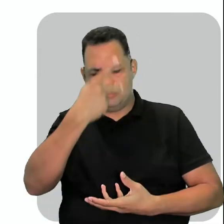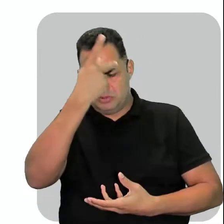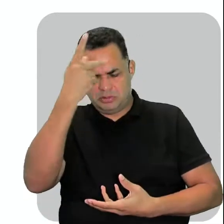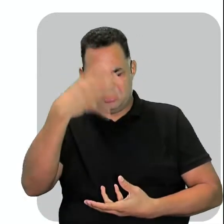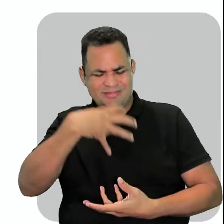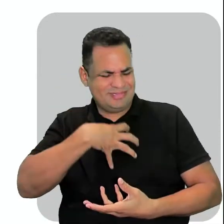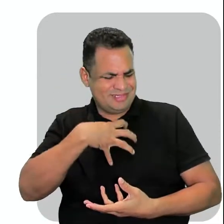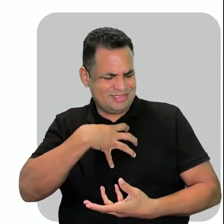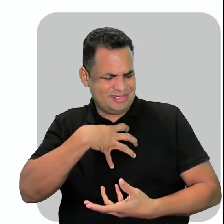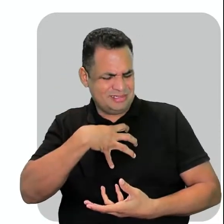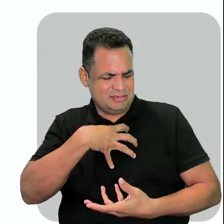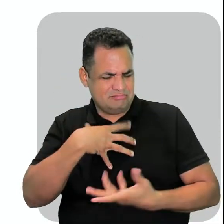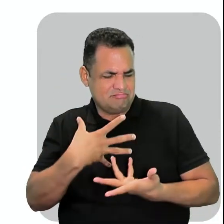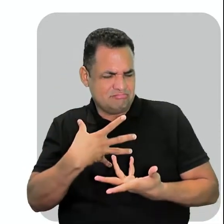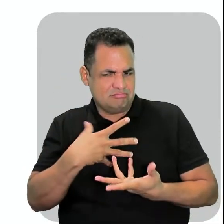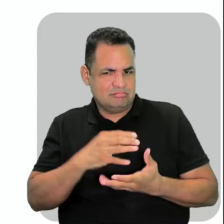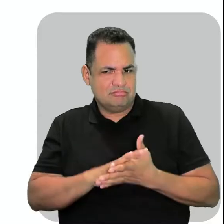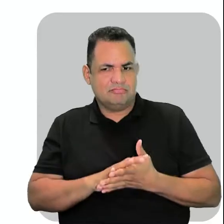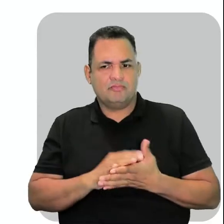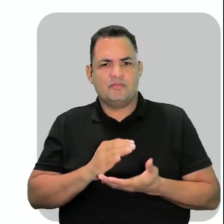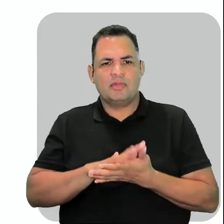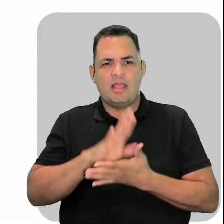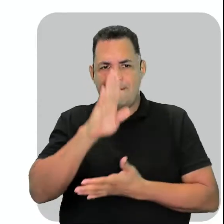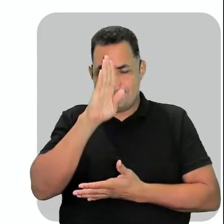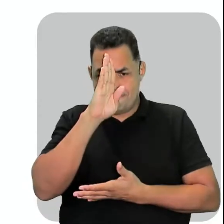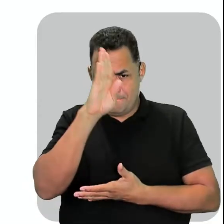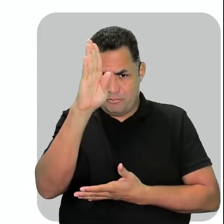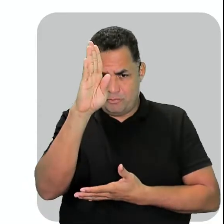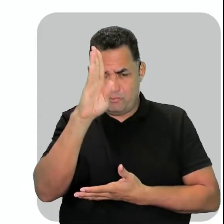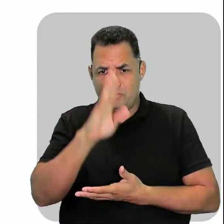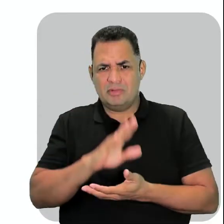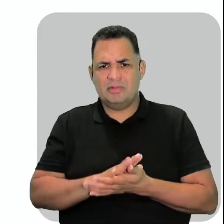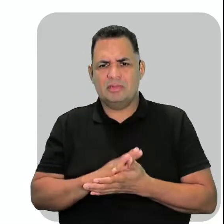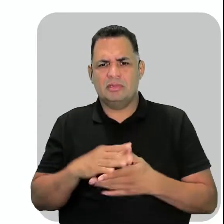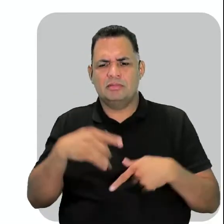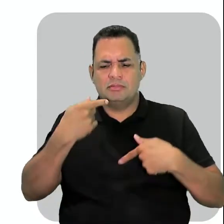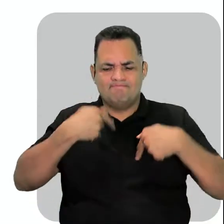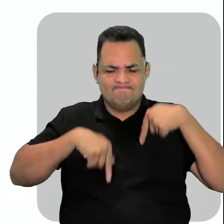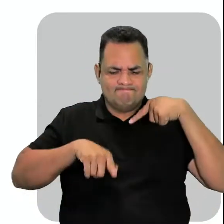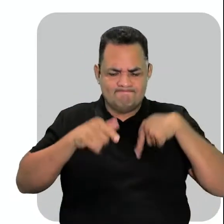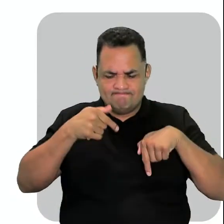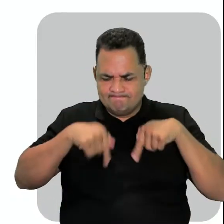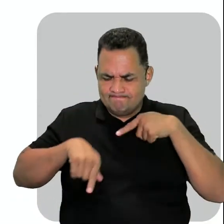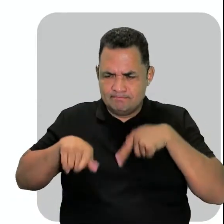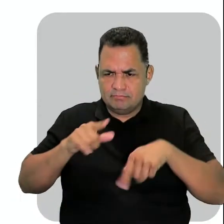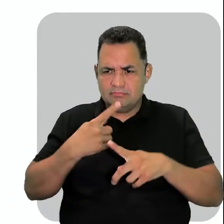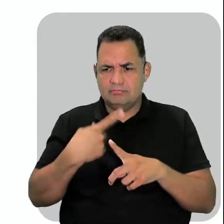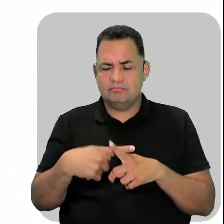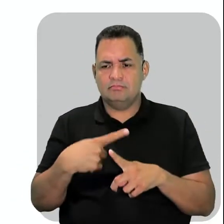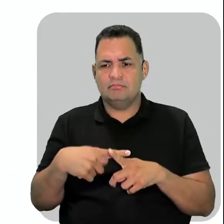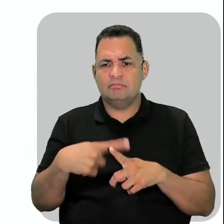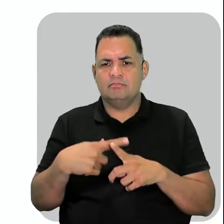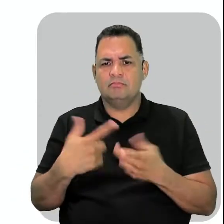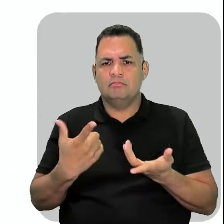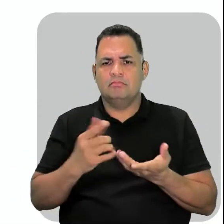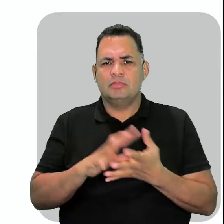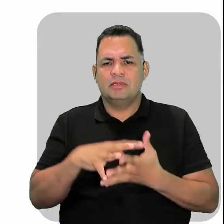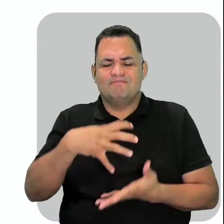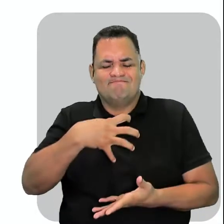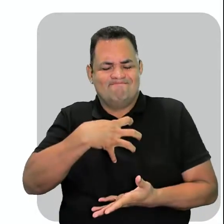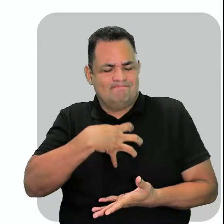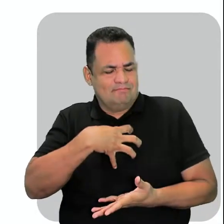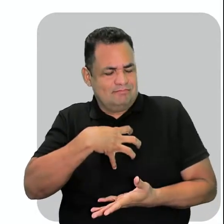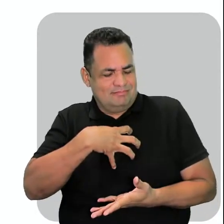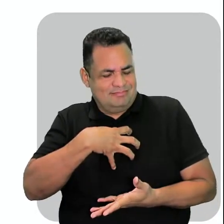dia. Então, esse aminoácido ele é fundamental no teu metabolismo ali, porque ele vai trazer essa